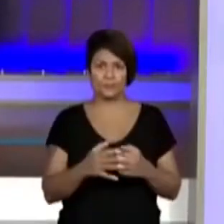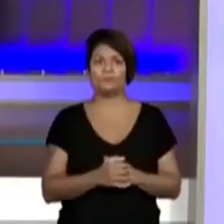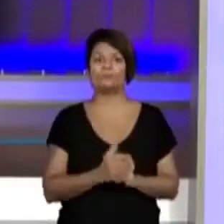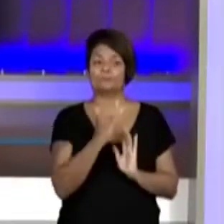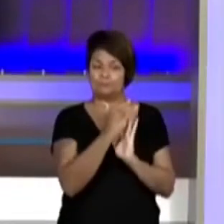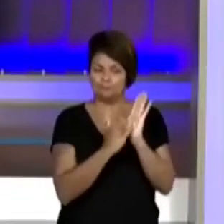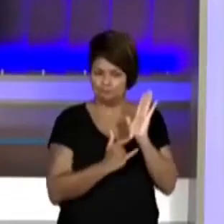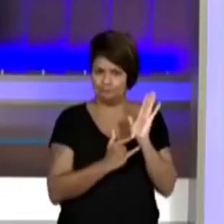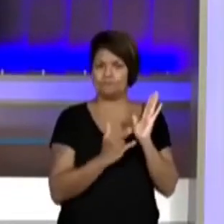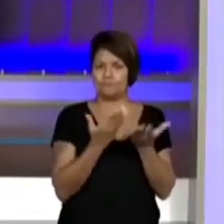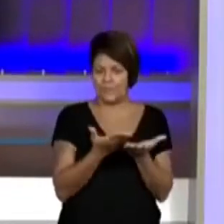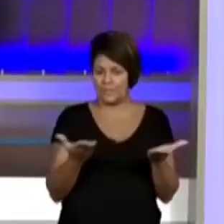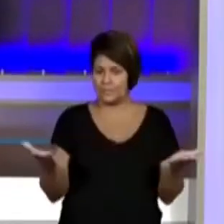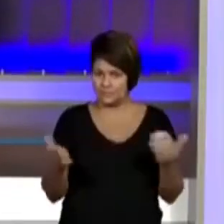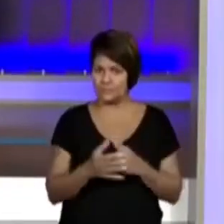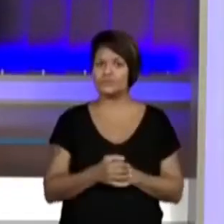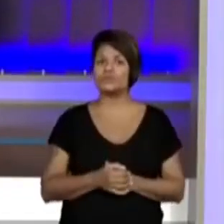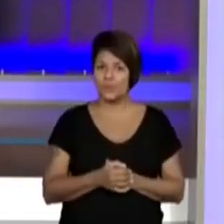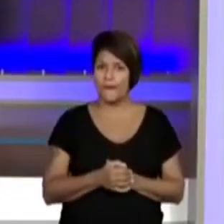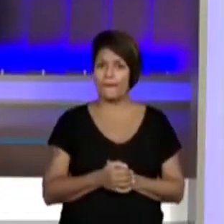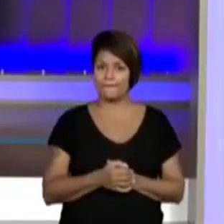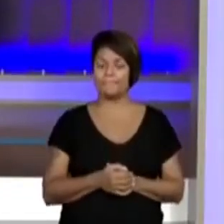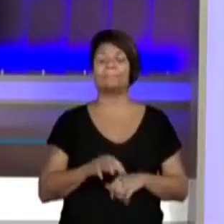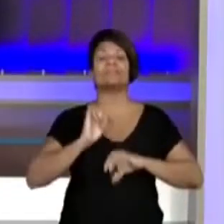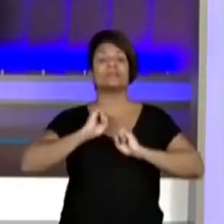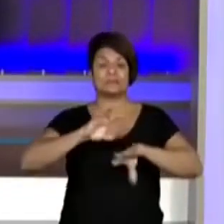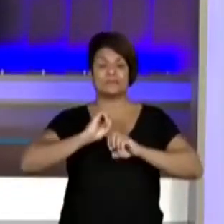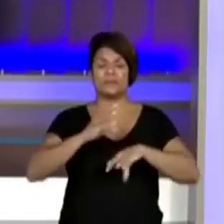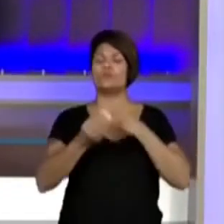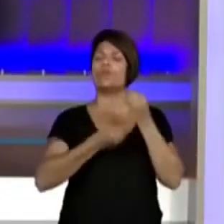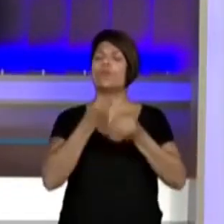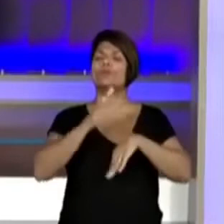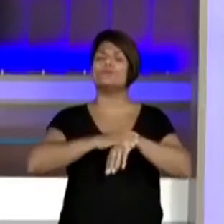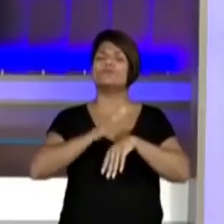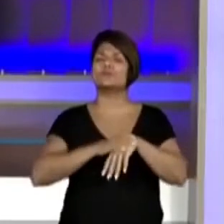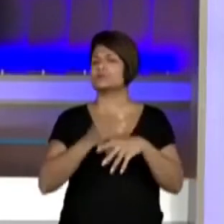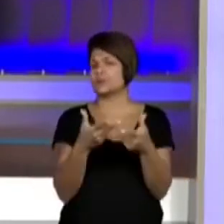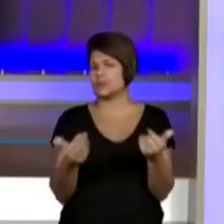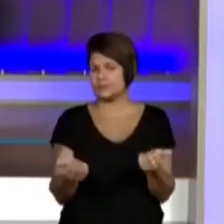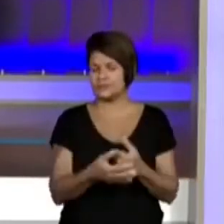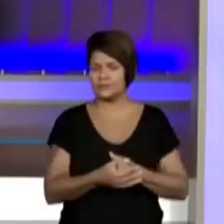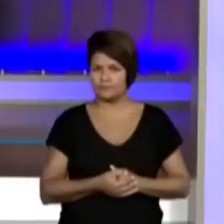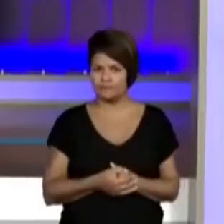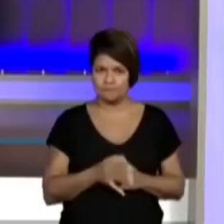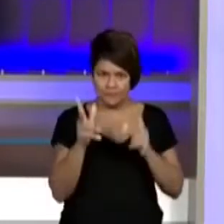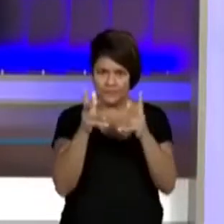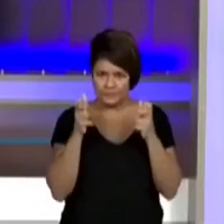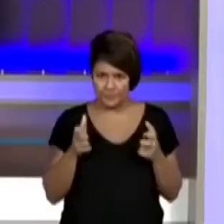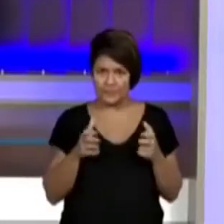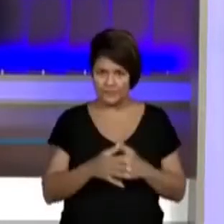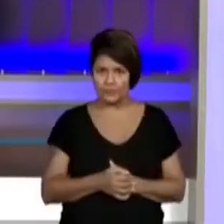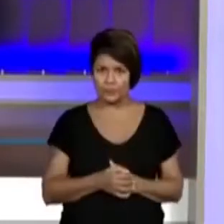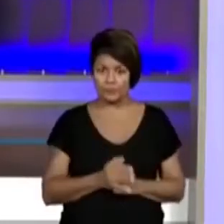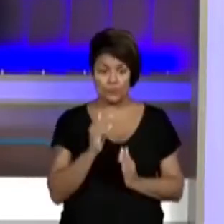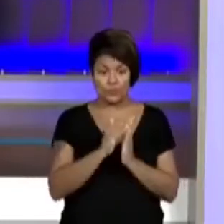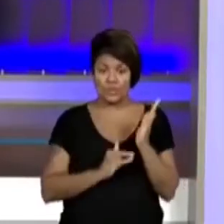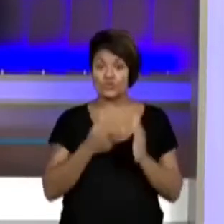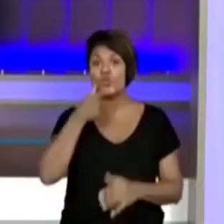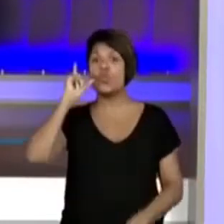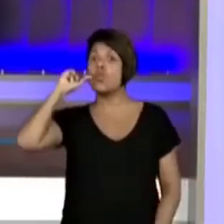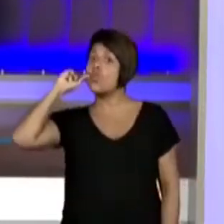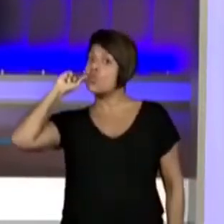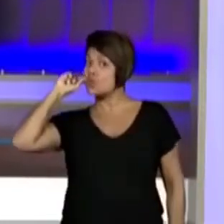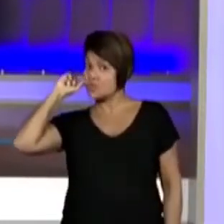nos ensinavam como fazer algo. Perceberam isso? Os textos de ontem,